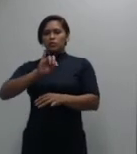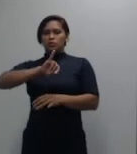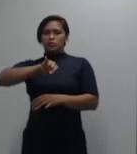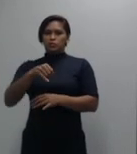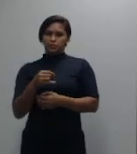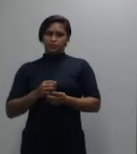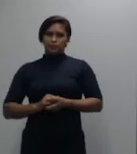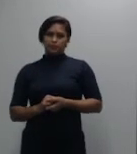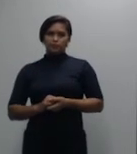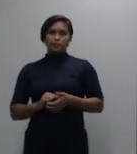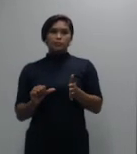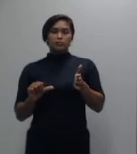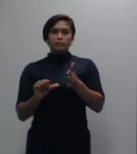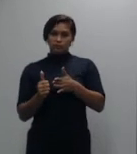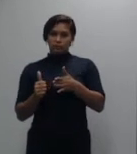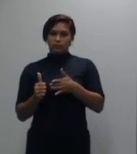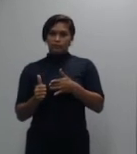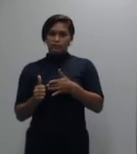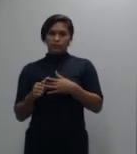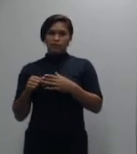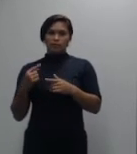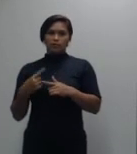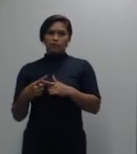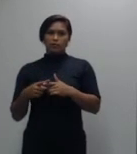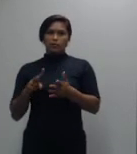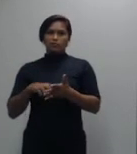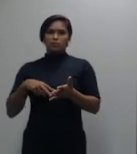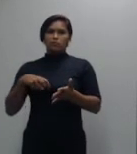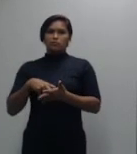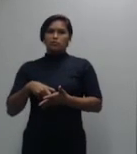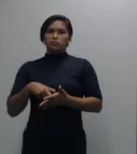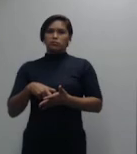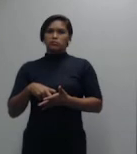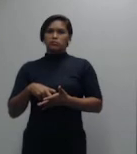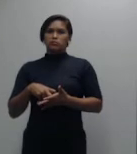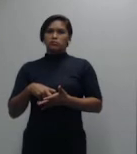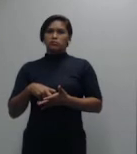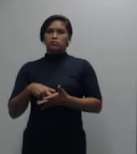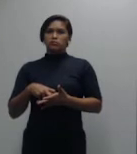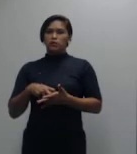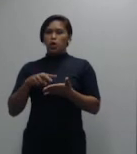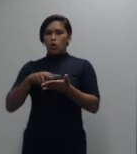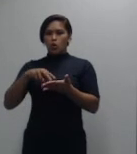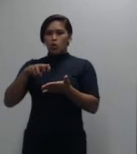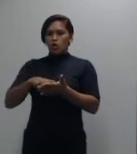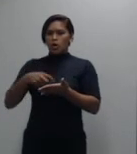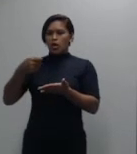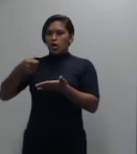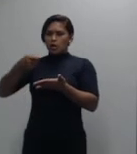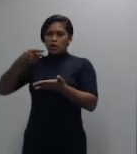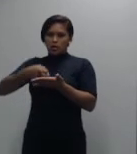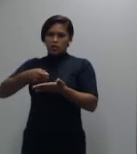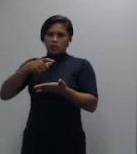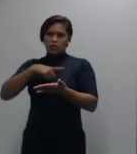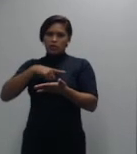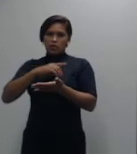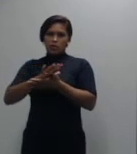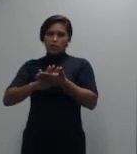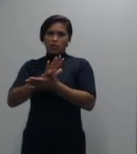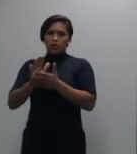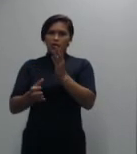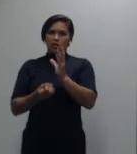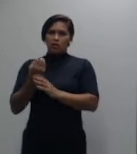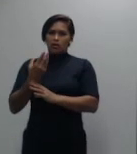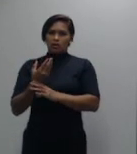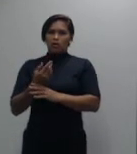em primeiro lugar porque é uma condenação em Curitiba e vamos punitivos sem natureza